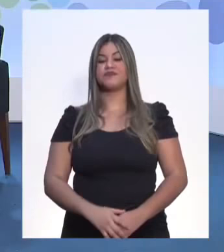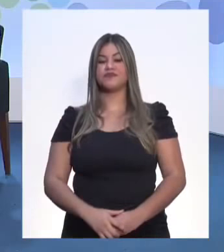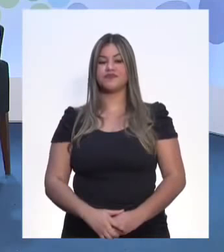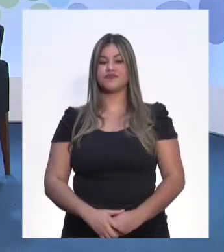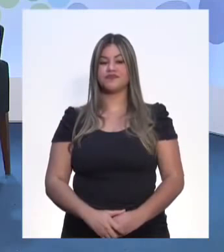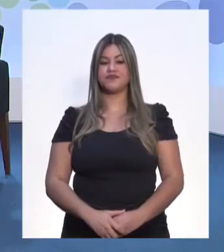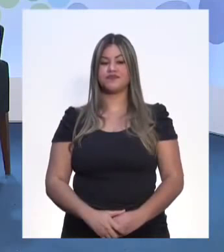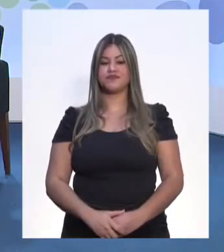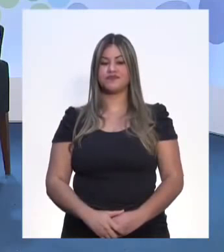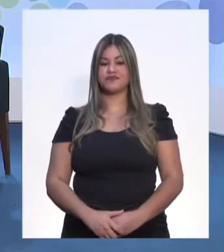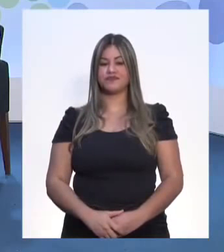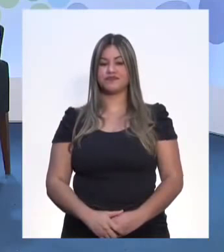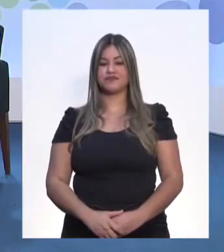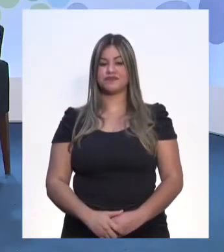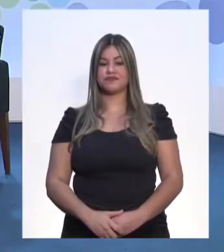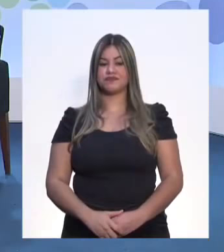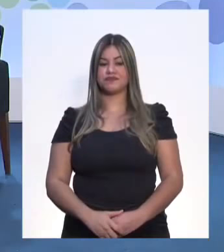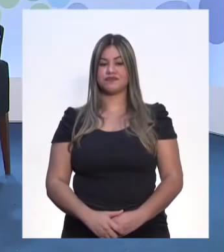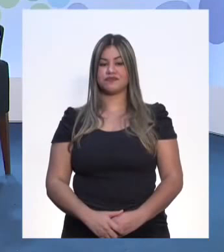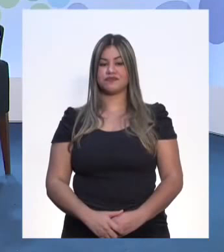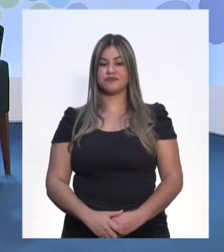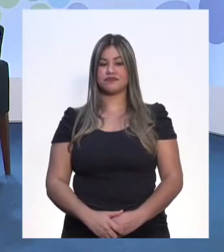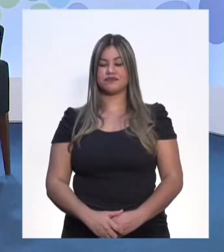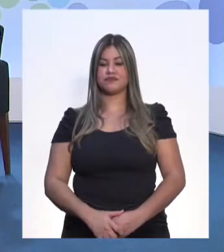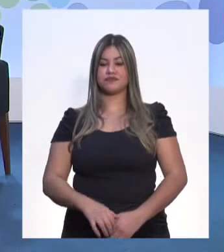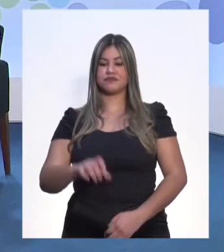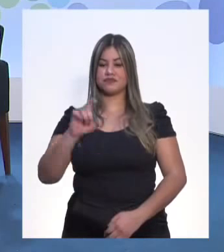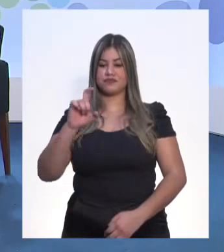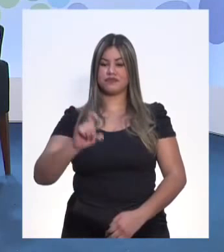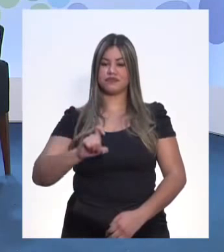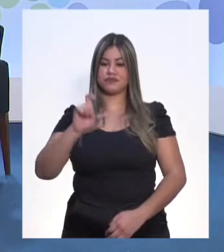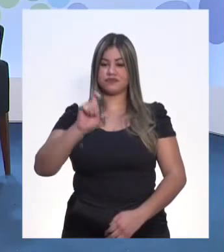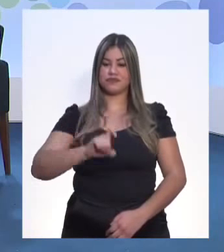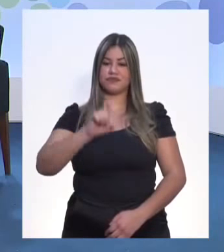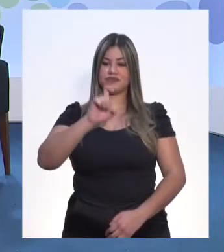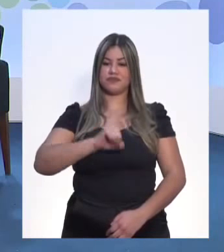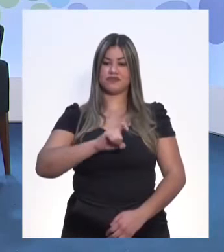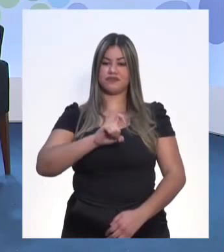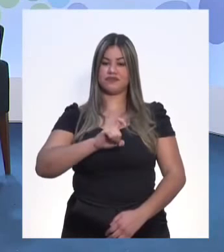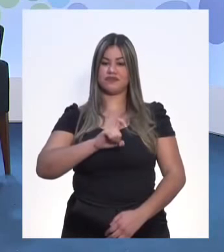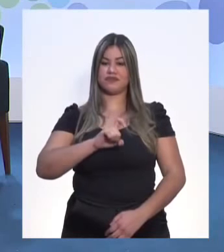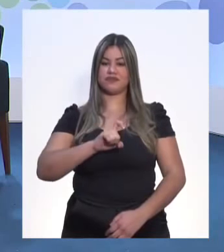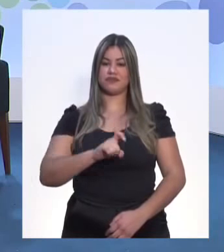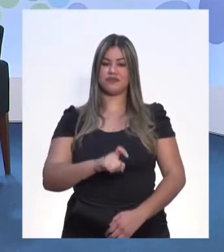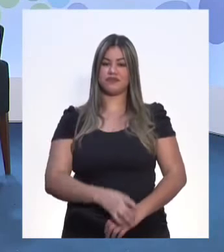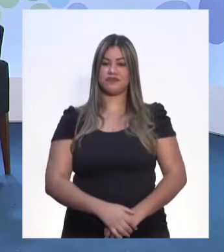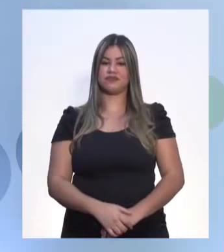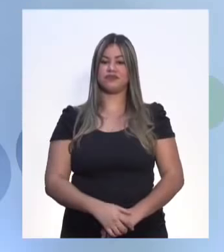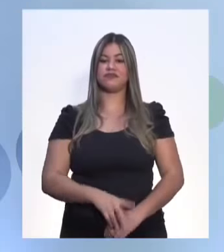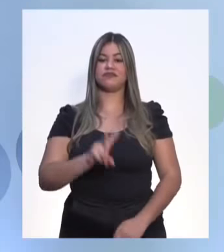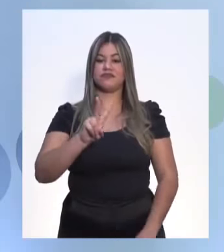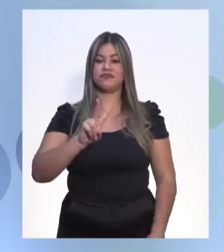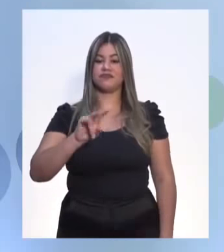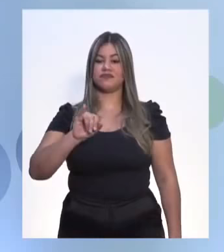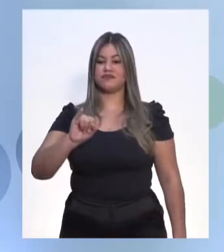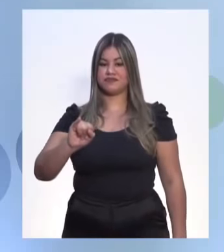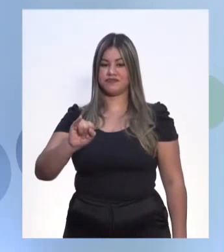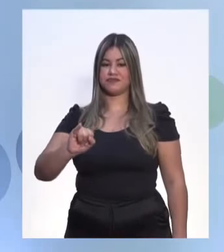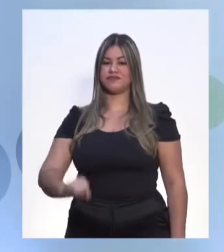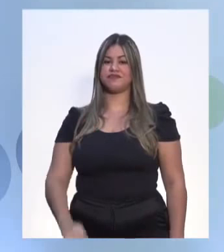aqui CC crescer xxxxxx três verde e